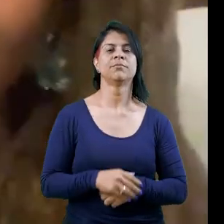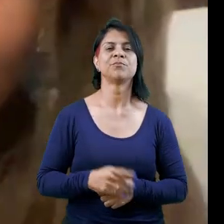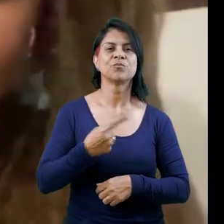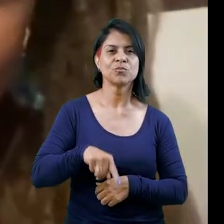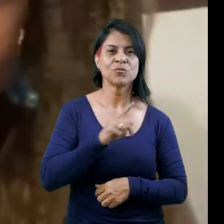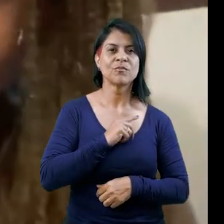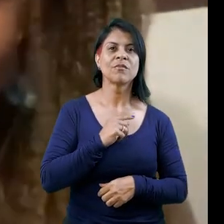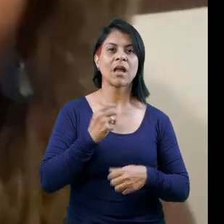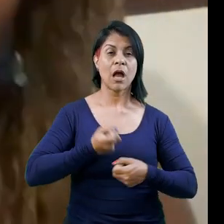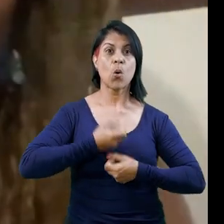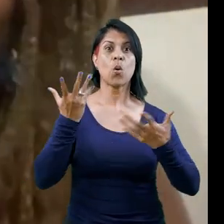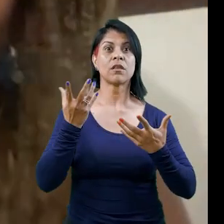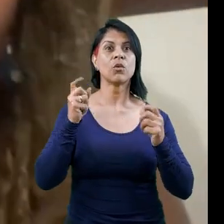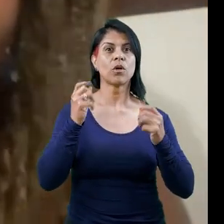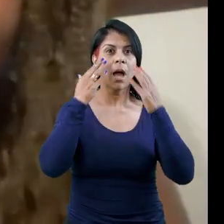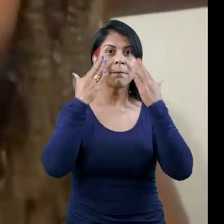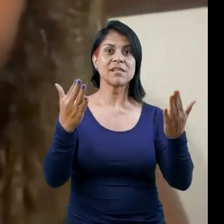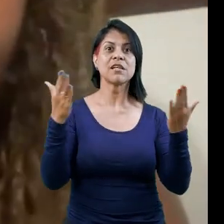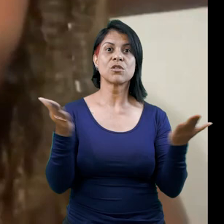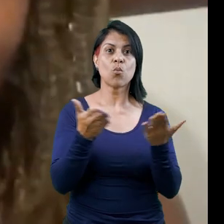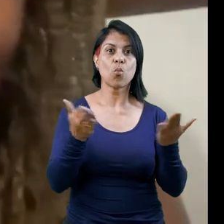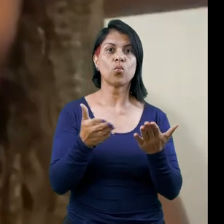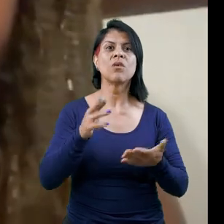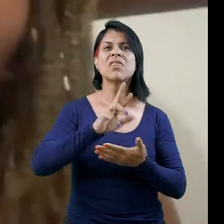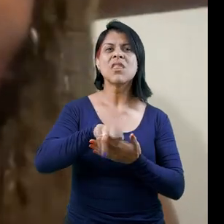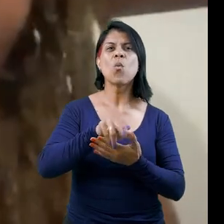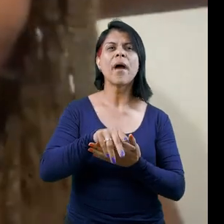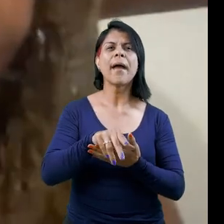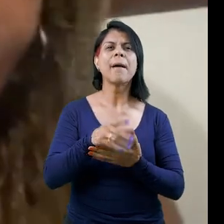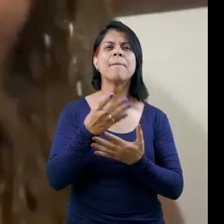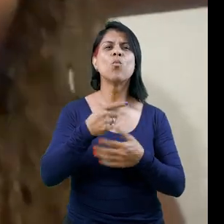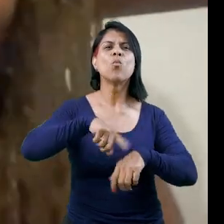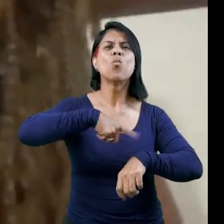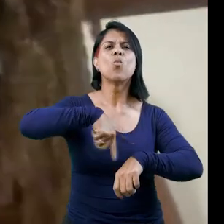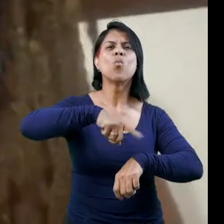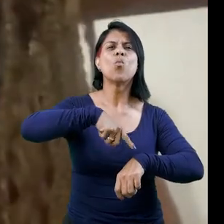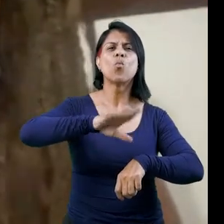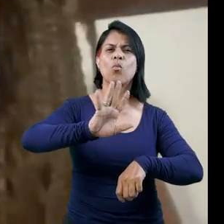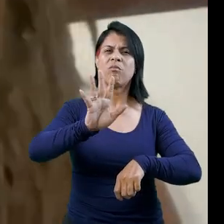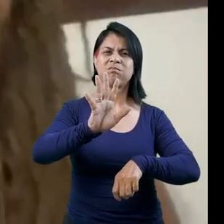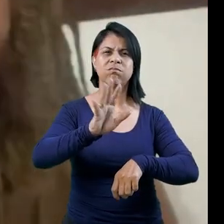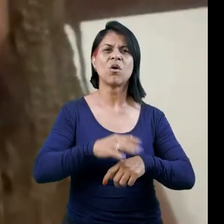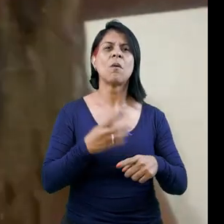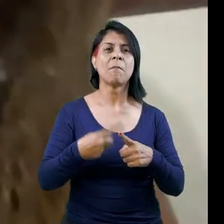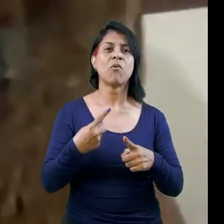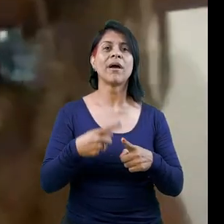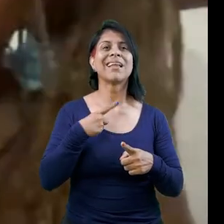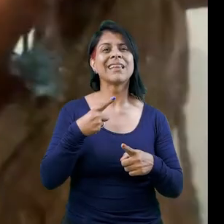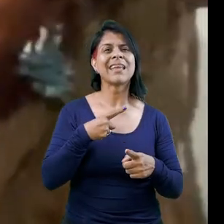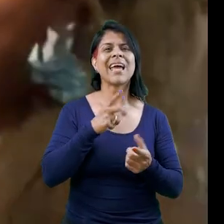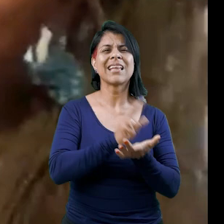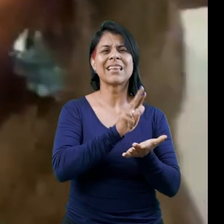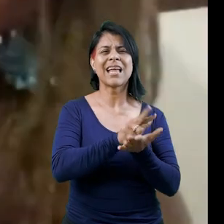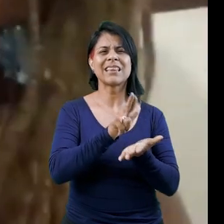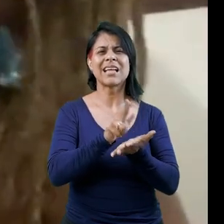Acordando, então, essa apresentação. Vamos não comer muito tempo, porque, Mona, eu tenho uma Bíblia inteira para a